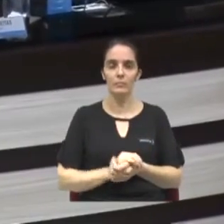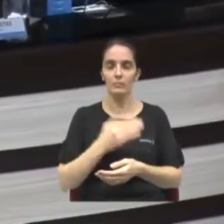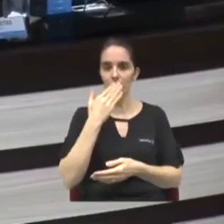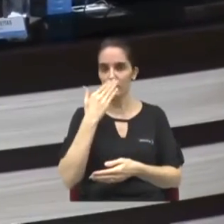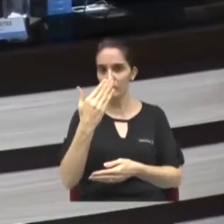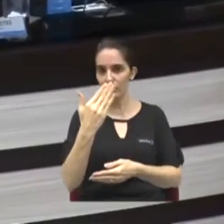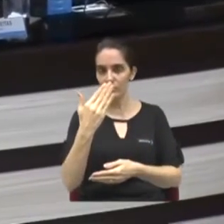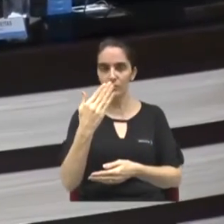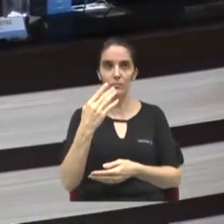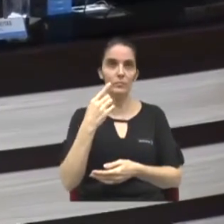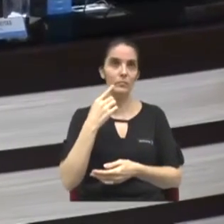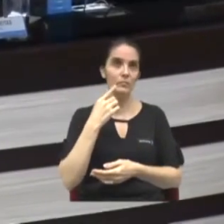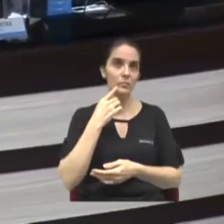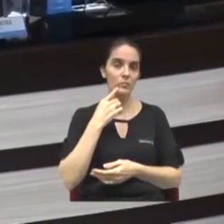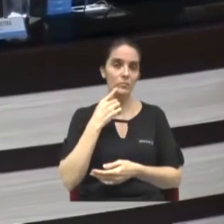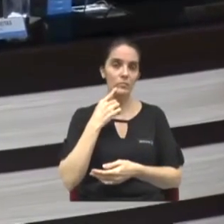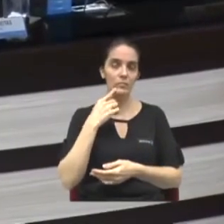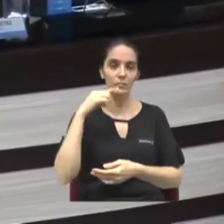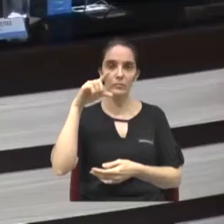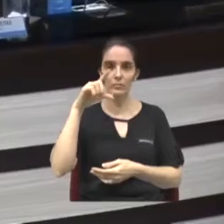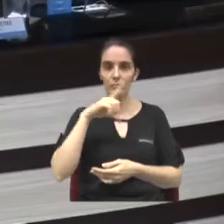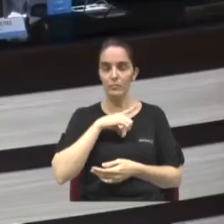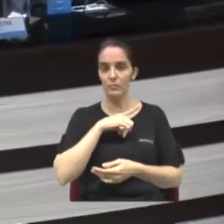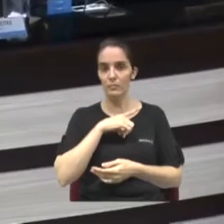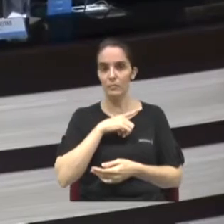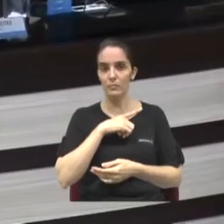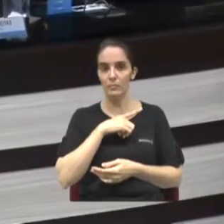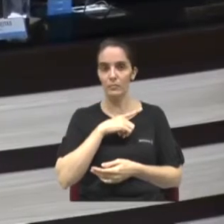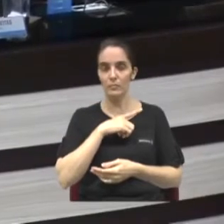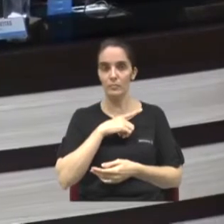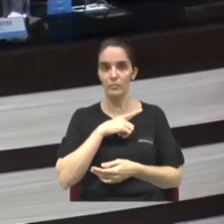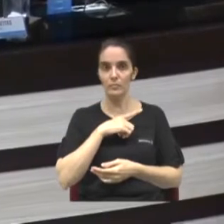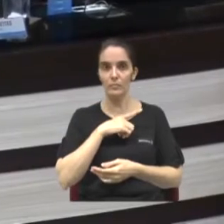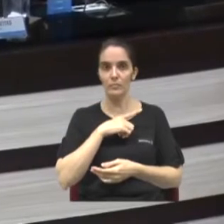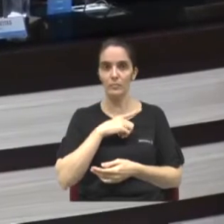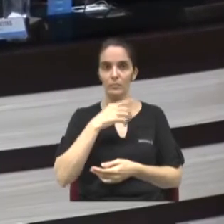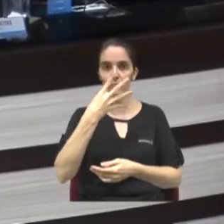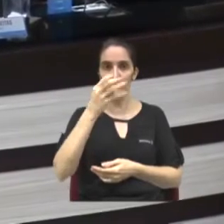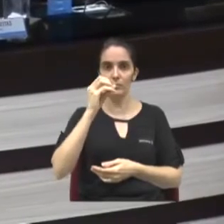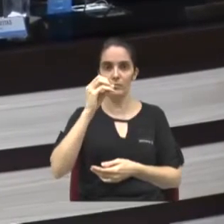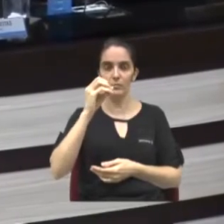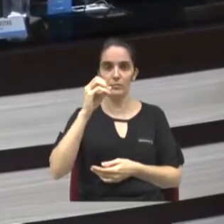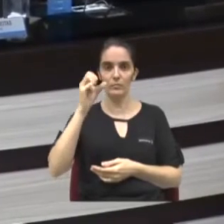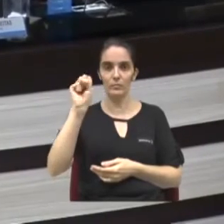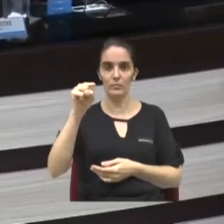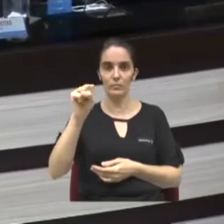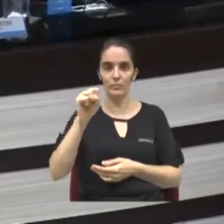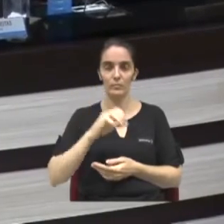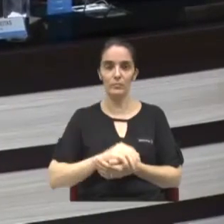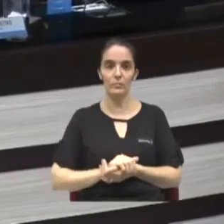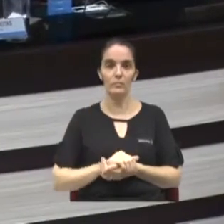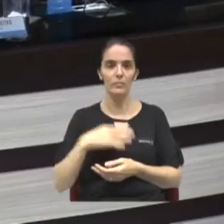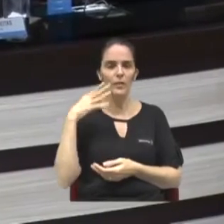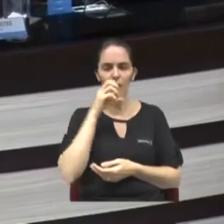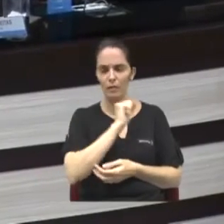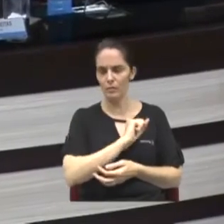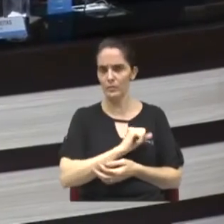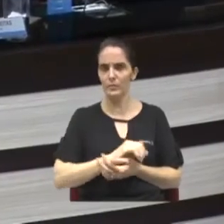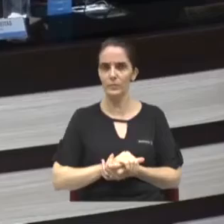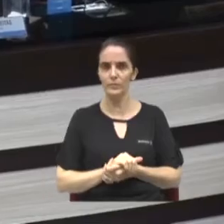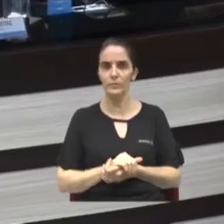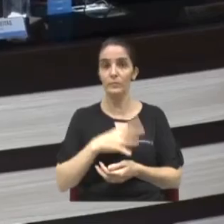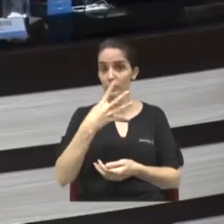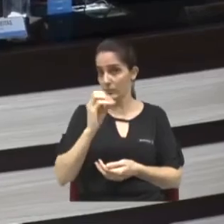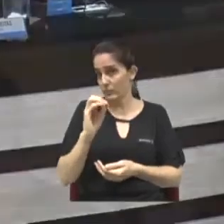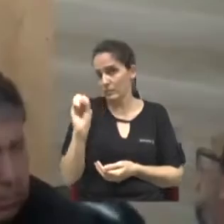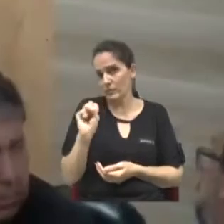ordem, senhor vereador, o senhor tem precisamente 40 segundos. Pretendo ser rápido. 40